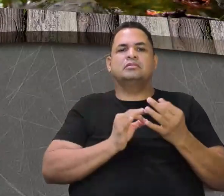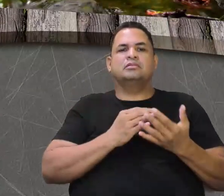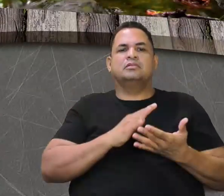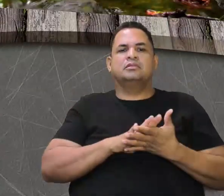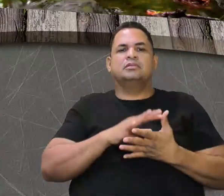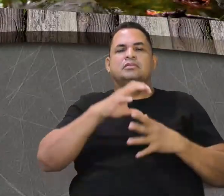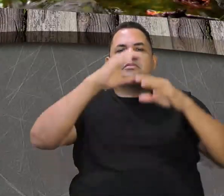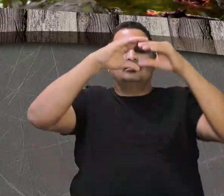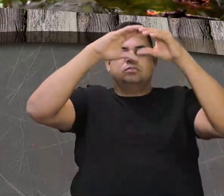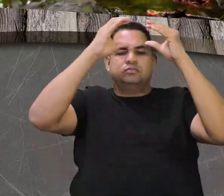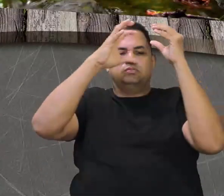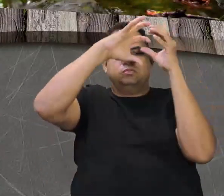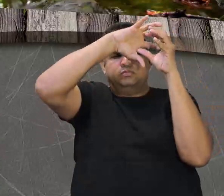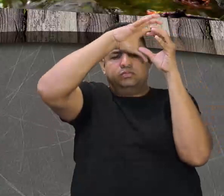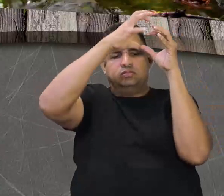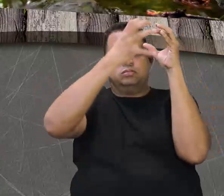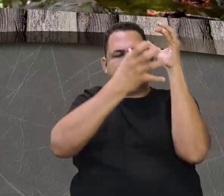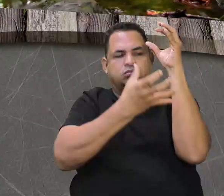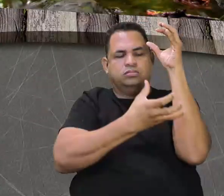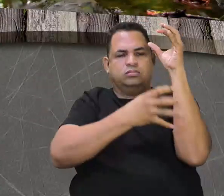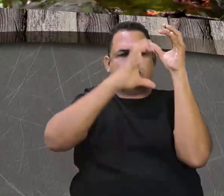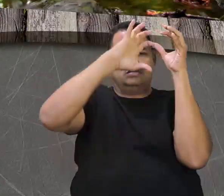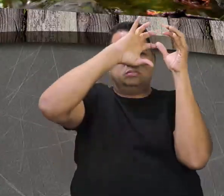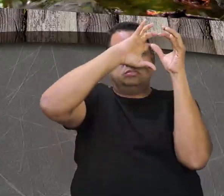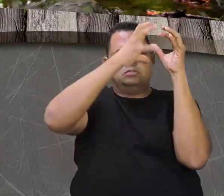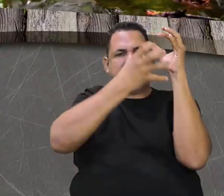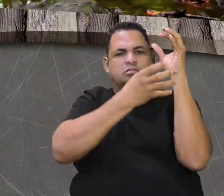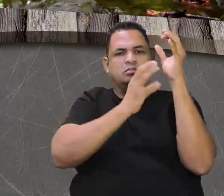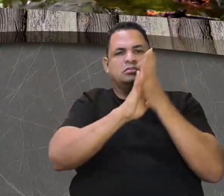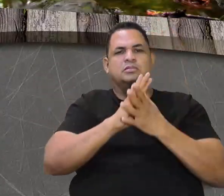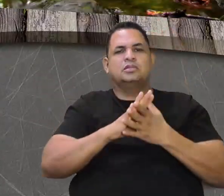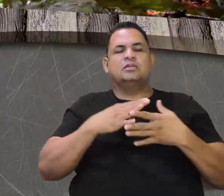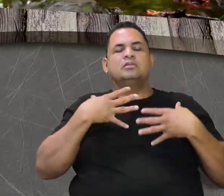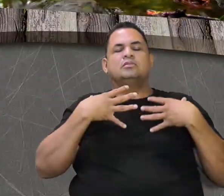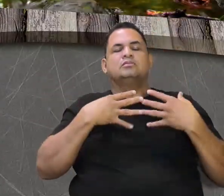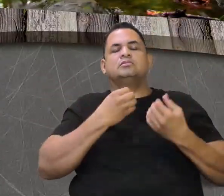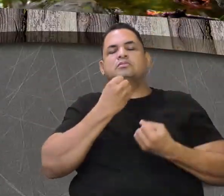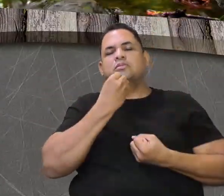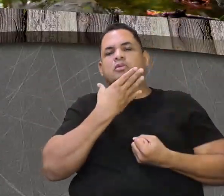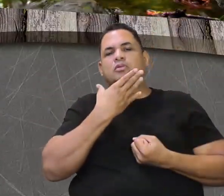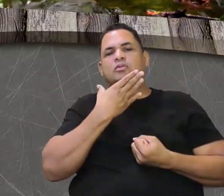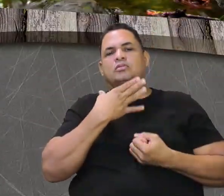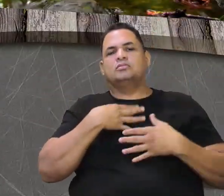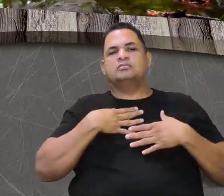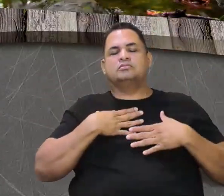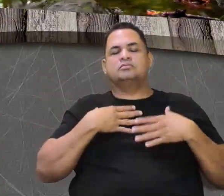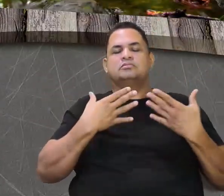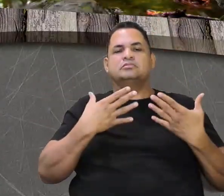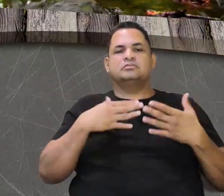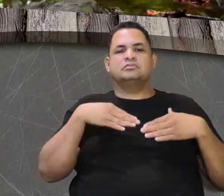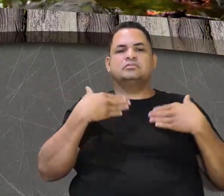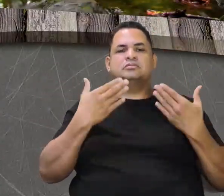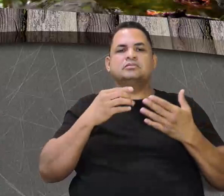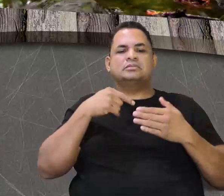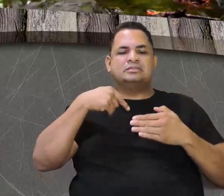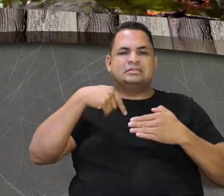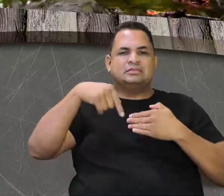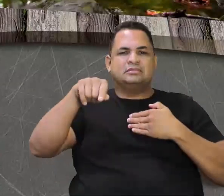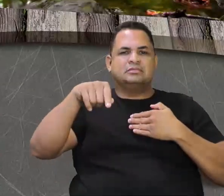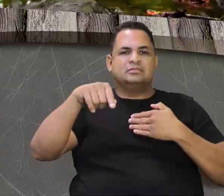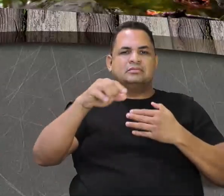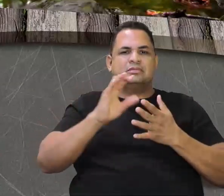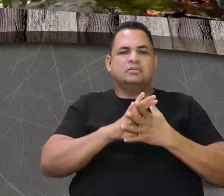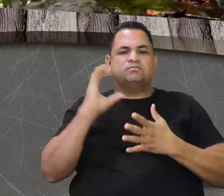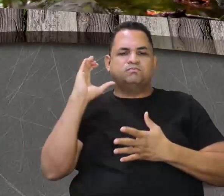aquelas copas maravilhosas. O clima a gente passa assim, nossa, que temperatura gostosa. Só que quando a gente sai dali,